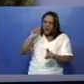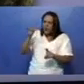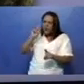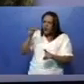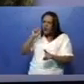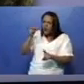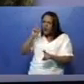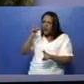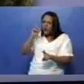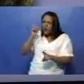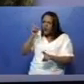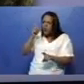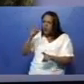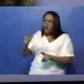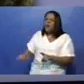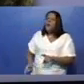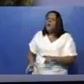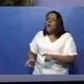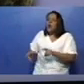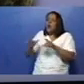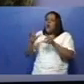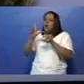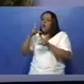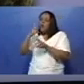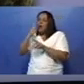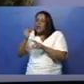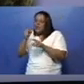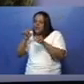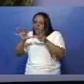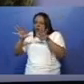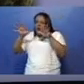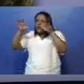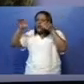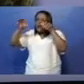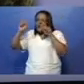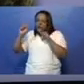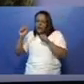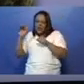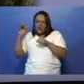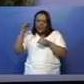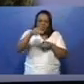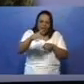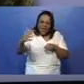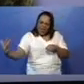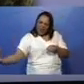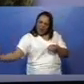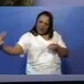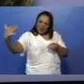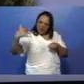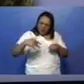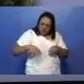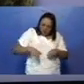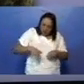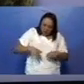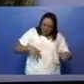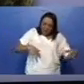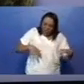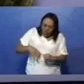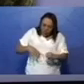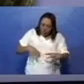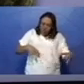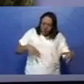no final do dia, o fígado dele era reconstituído. E aí no outro dia, a águia ia lá e comia o seu fígado